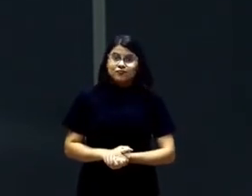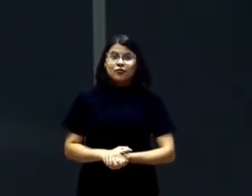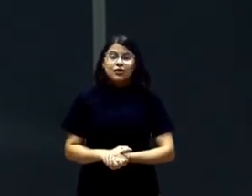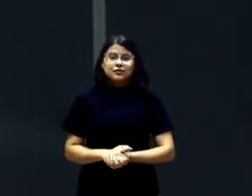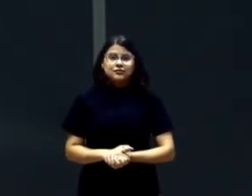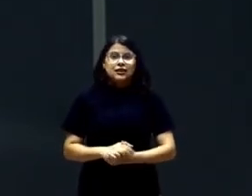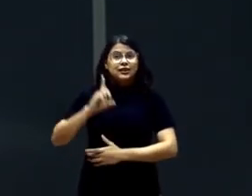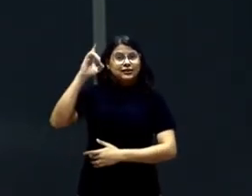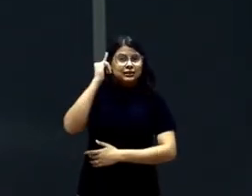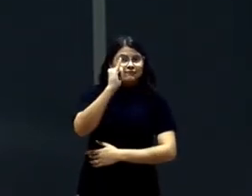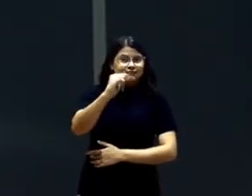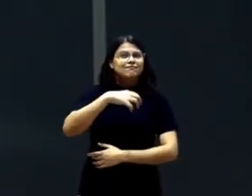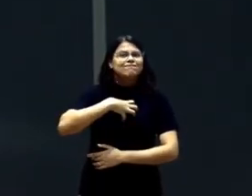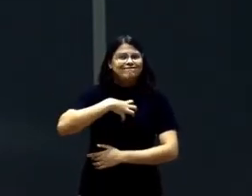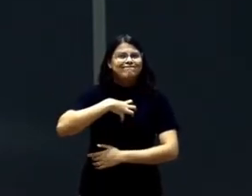Que Deus fale ao seu coração.